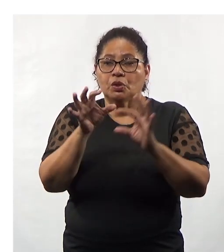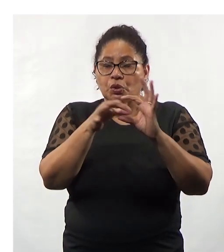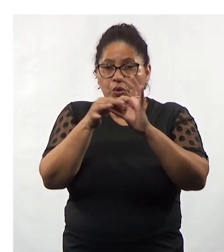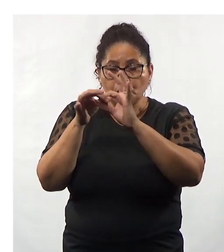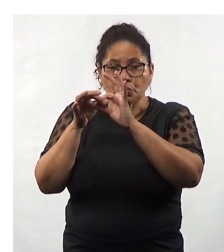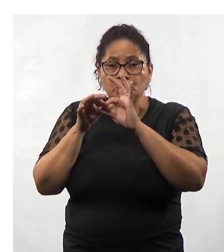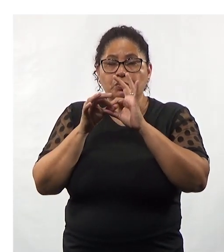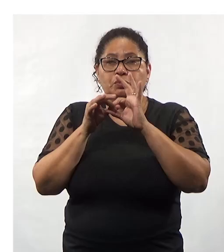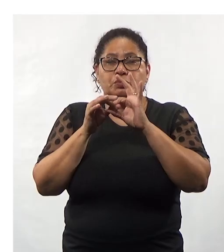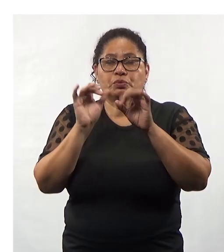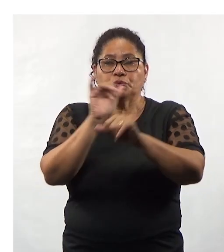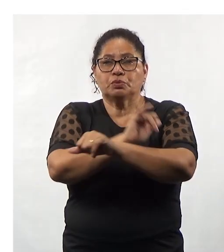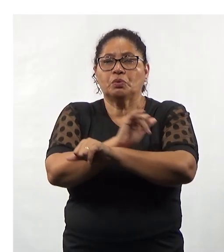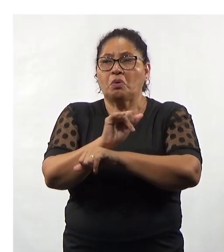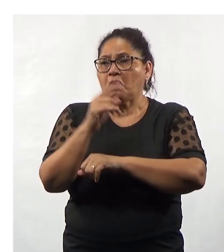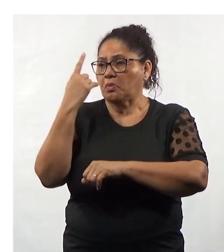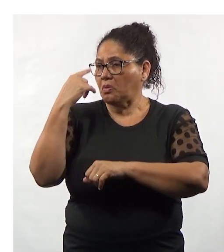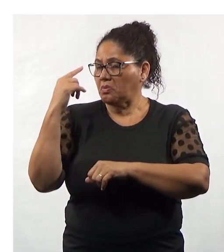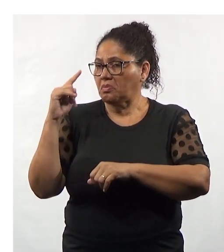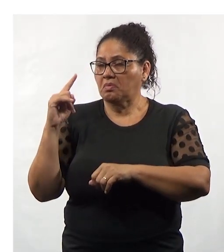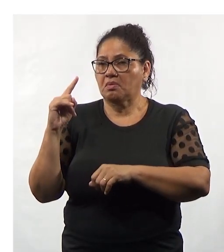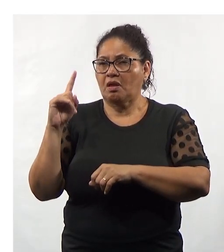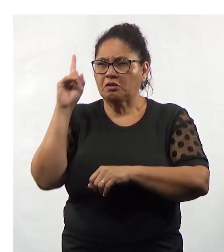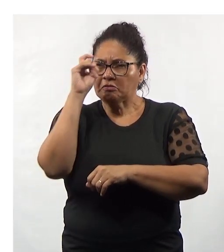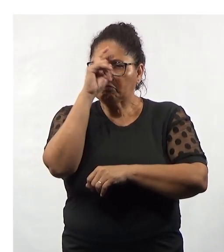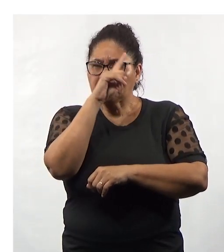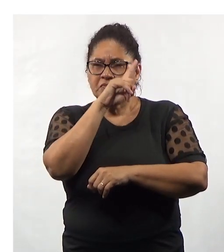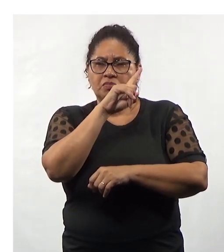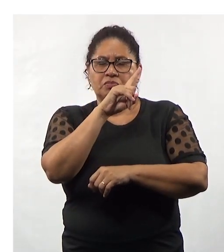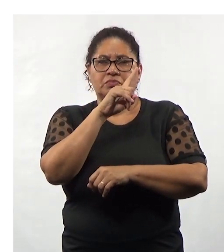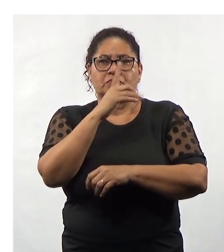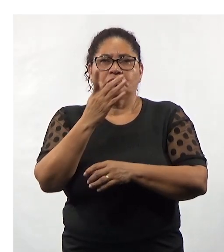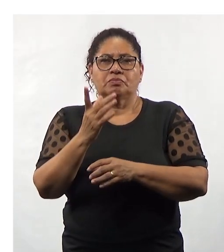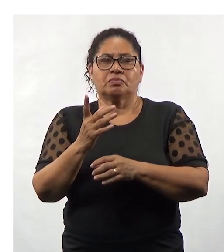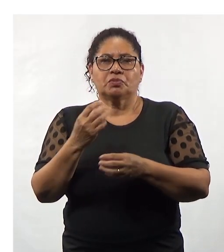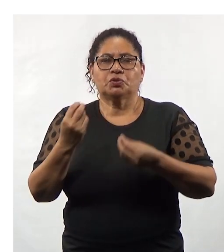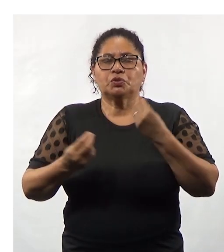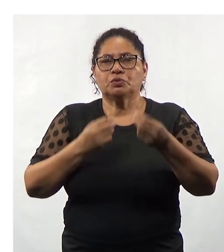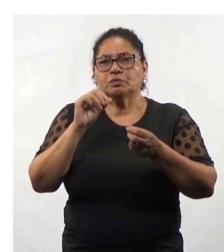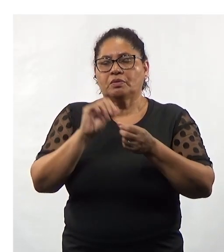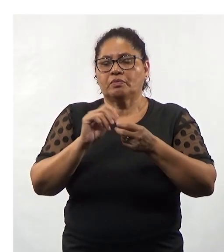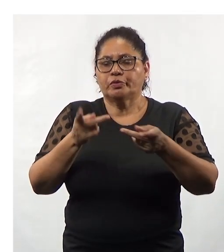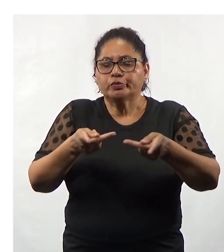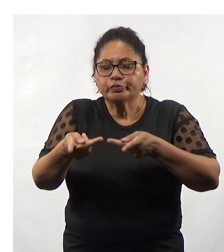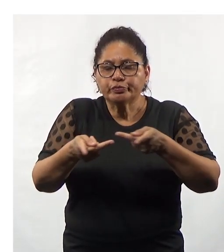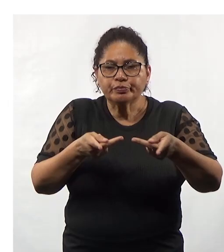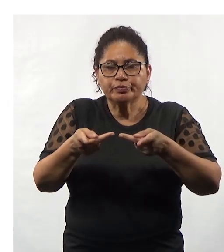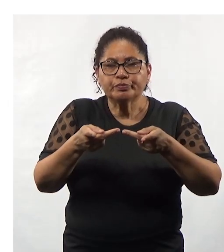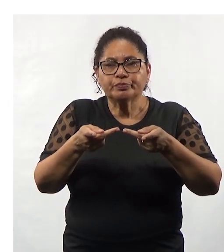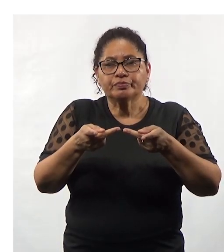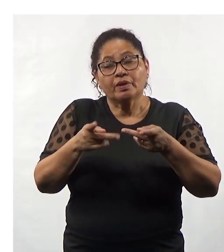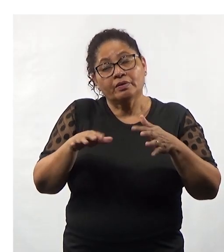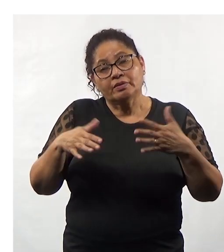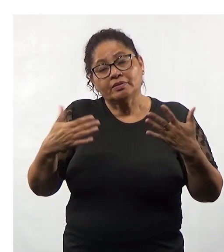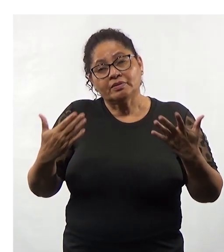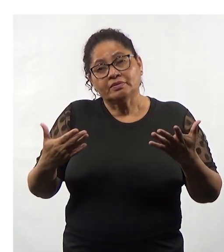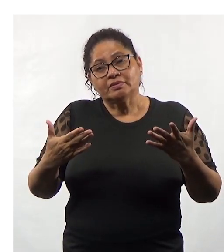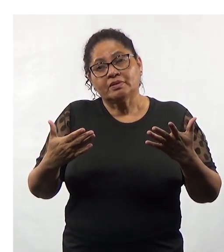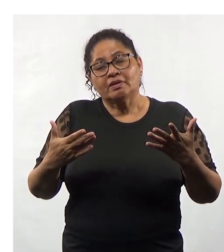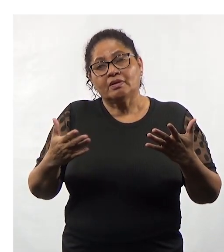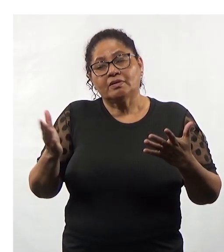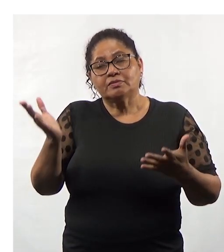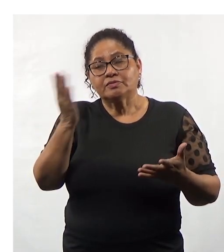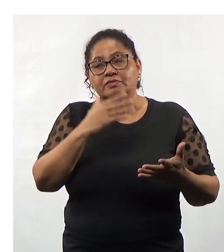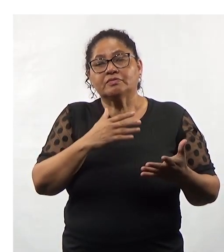concepção estratégica, não é interessante dificultar ou burocratizar a proposição de projetos. Então, nós